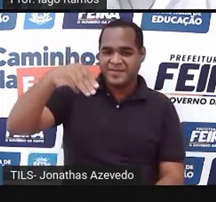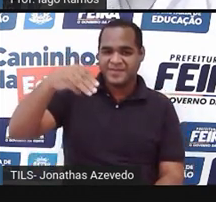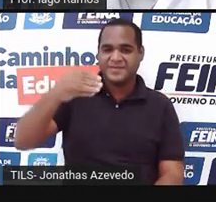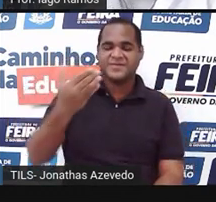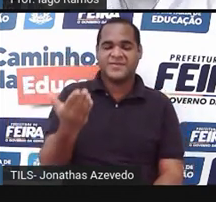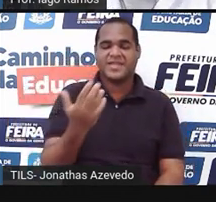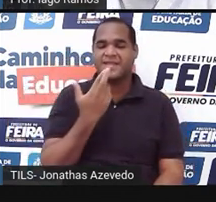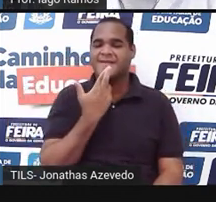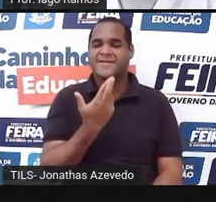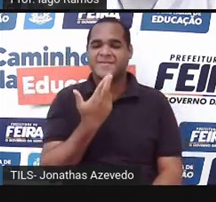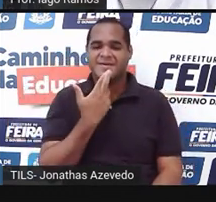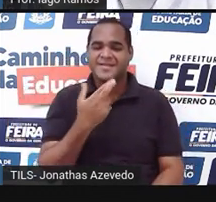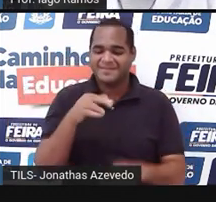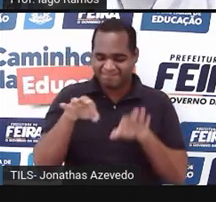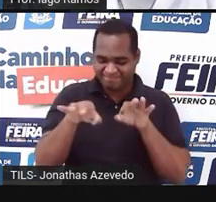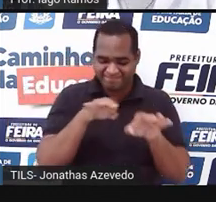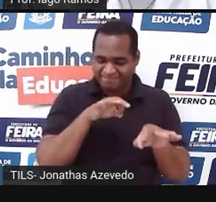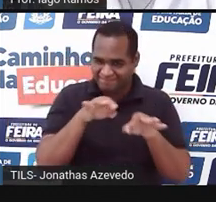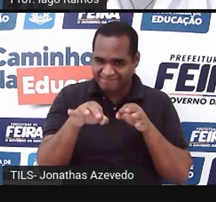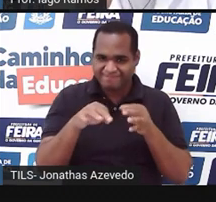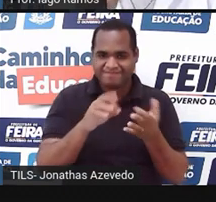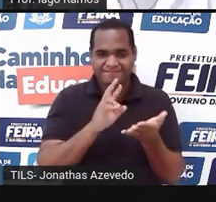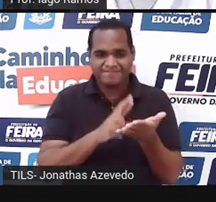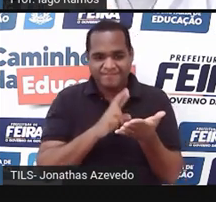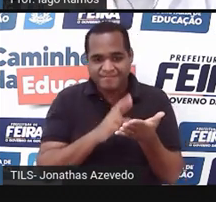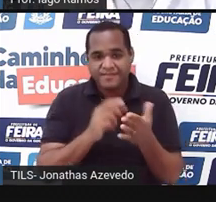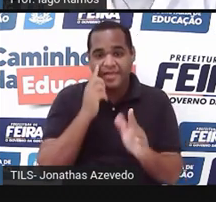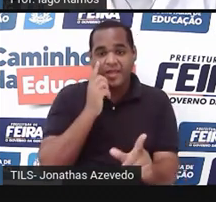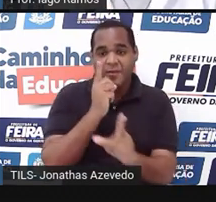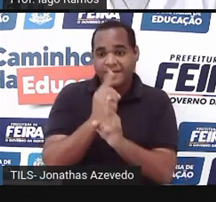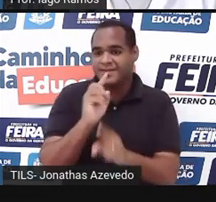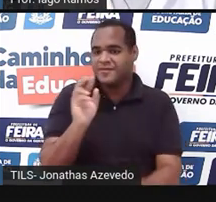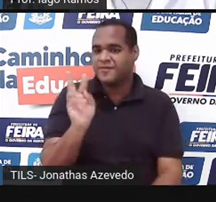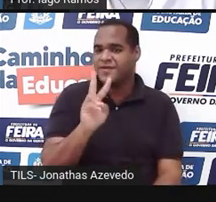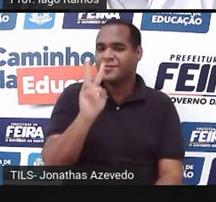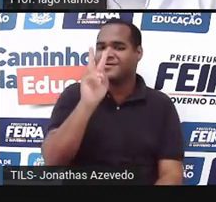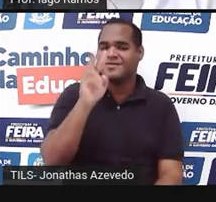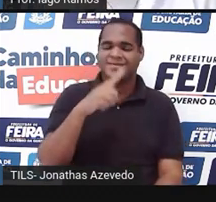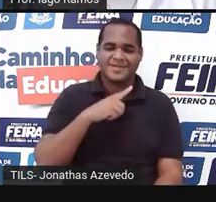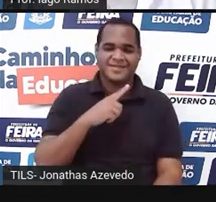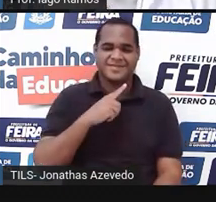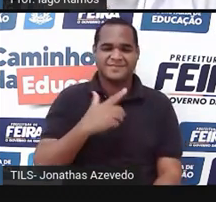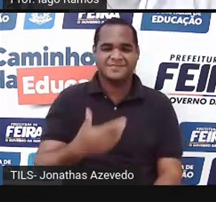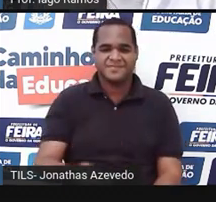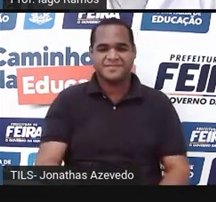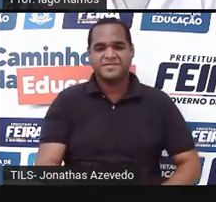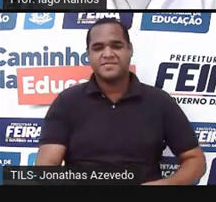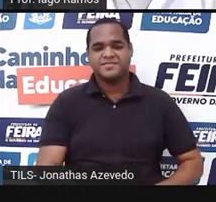para você resolver essa equação encontrar o valor dessa Livre